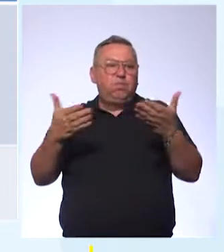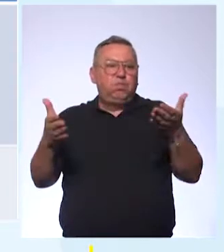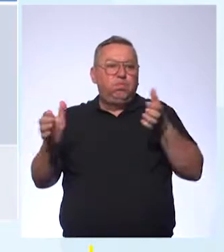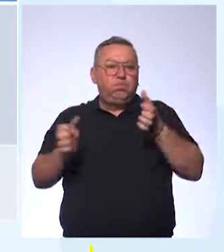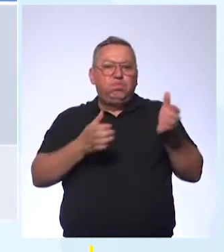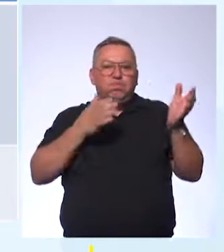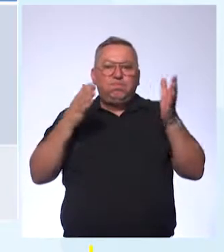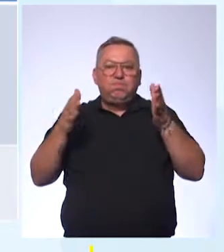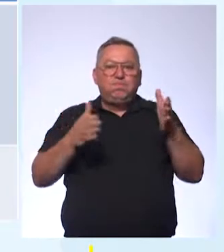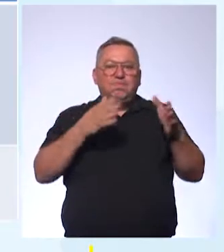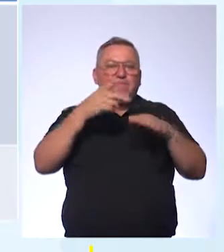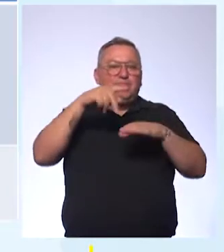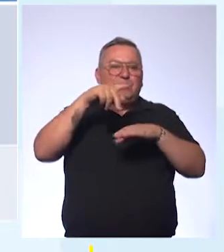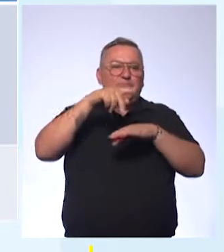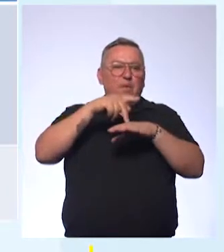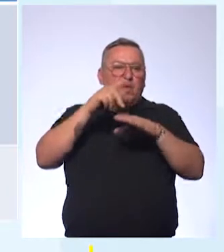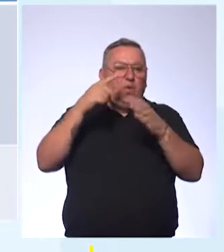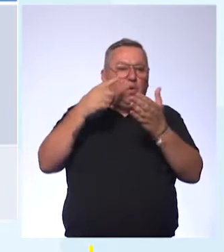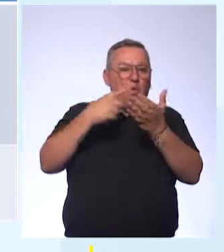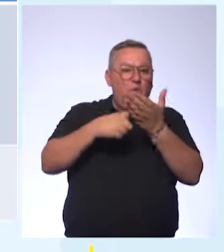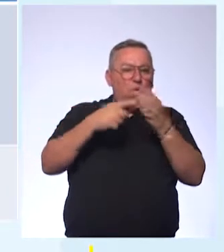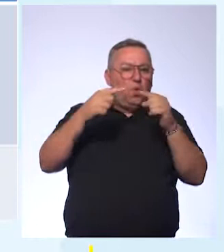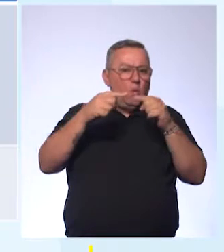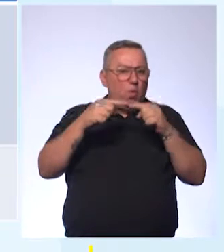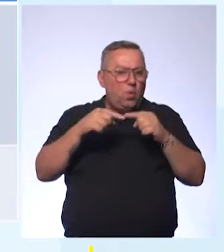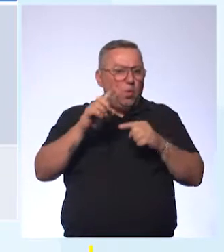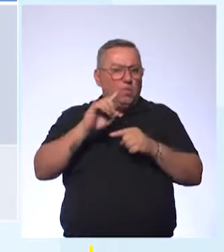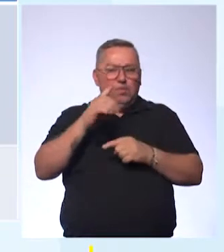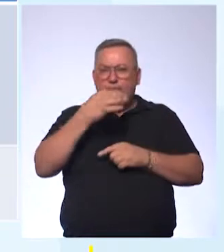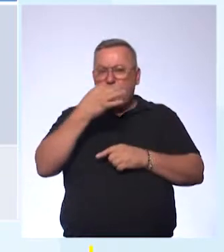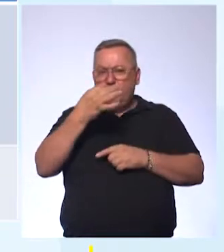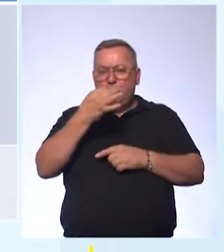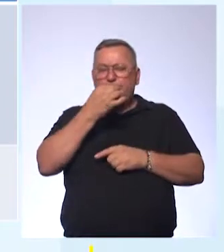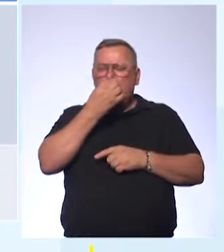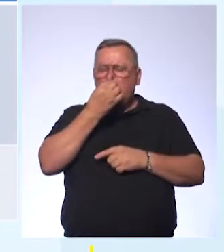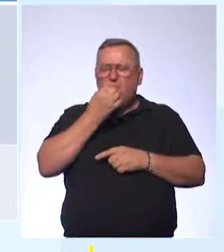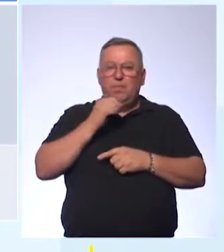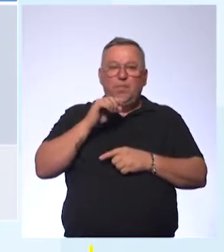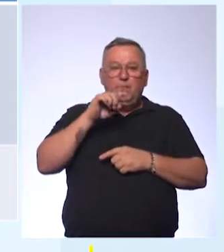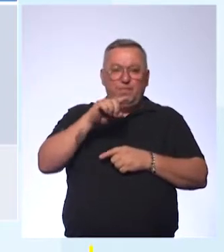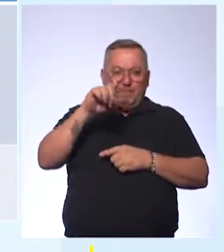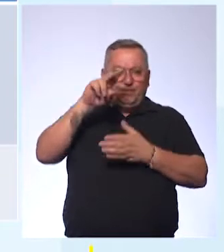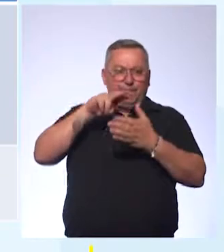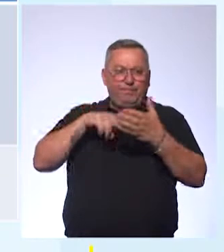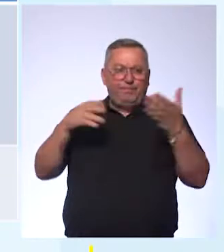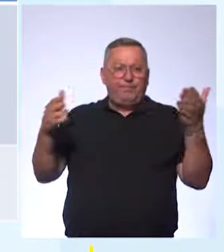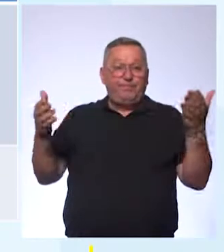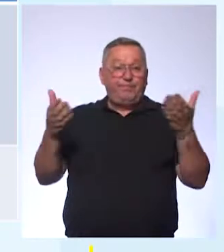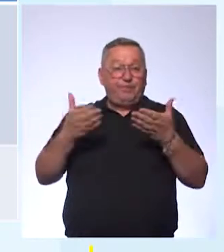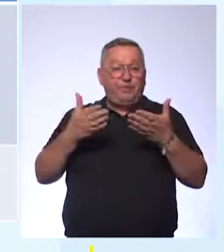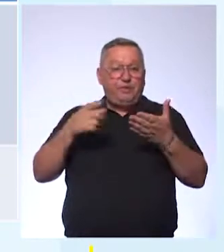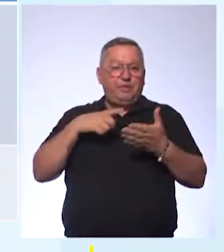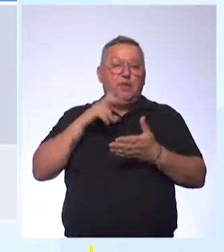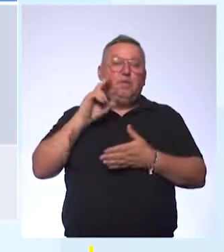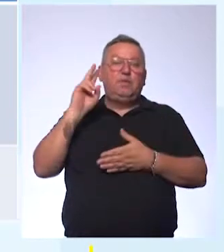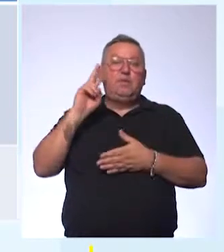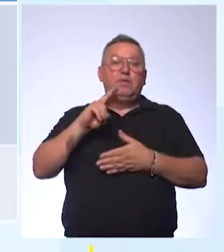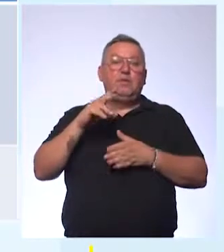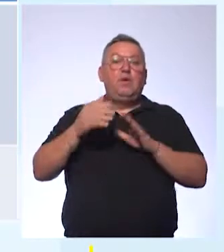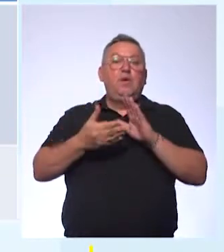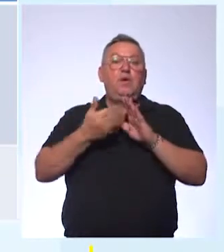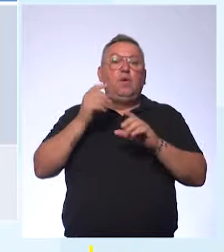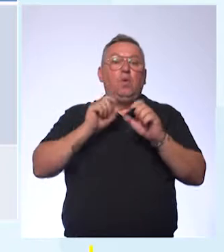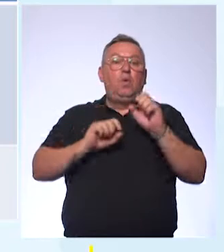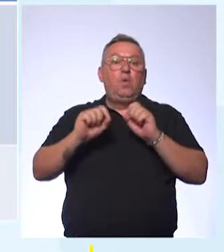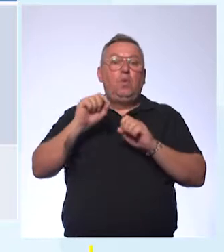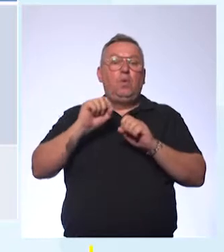no país. Pode-se concordar ou não com uma opinião. Então, é a mesma coisa. Nessa sentença que eu li agora grande, eu quero que você tire aí